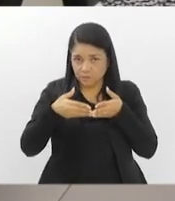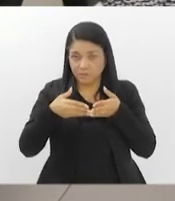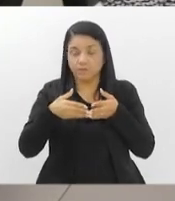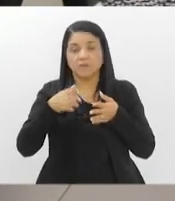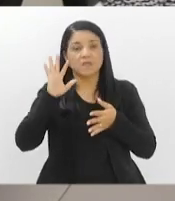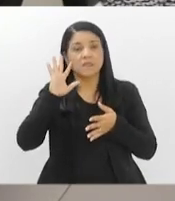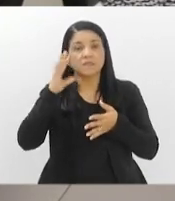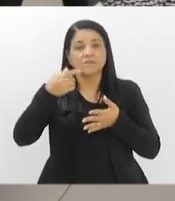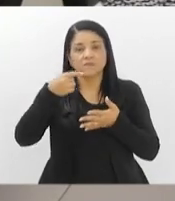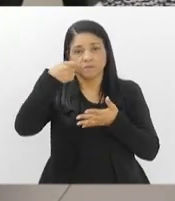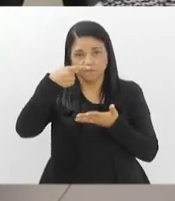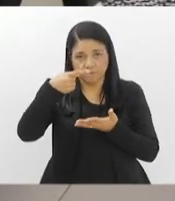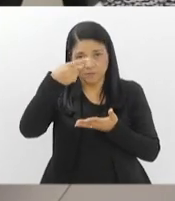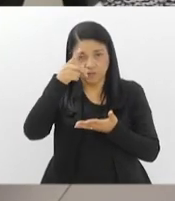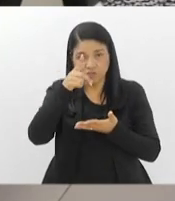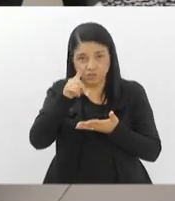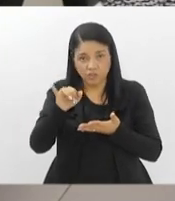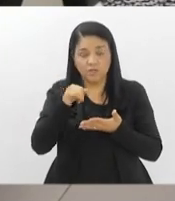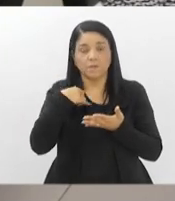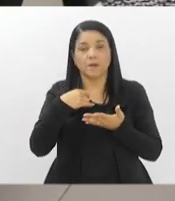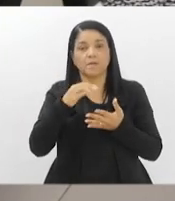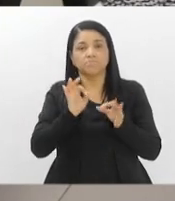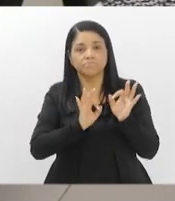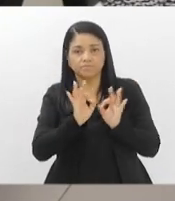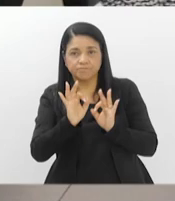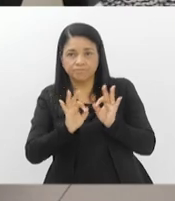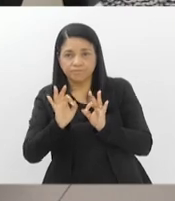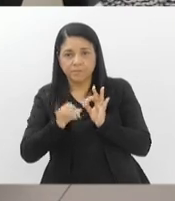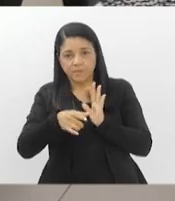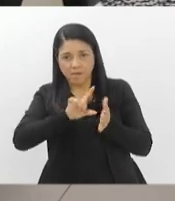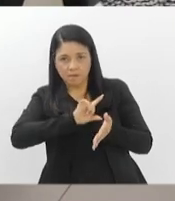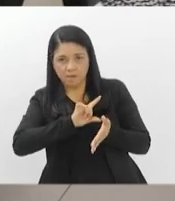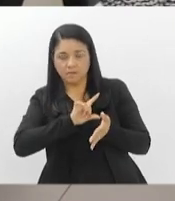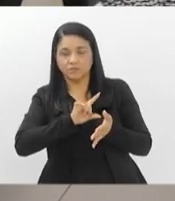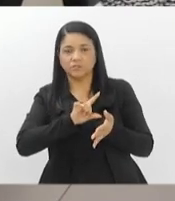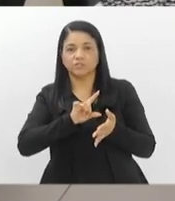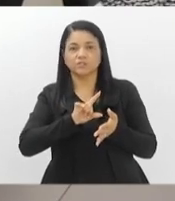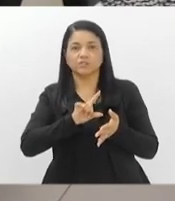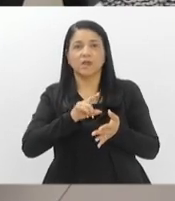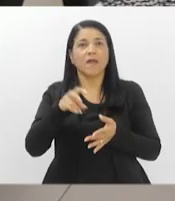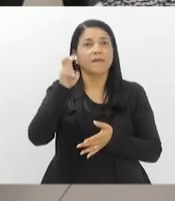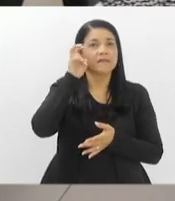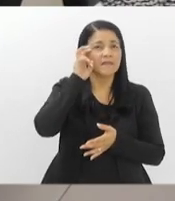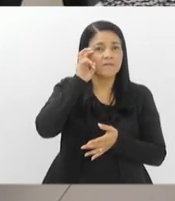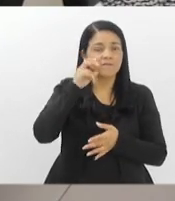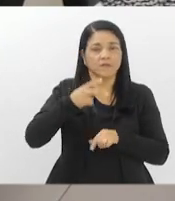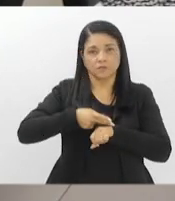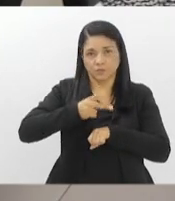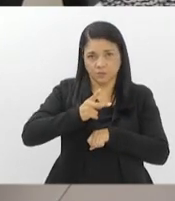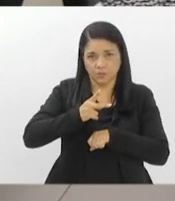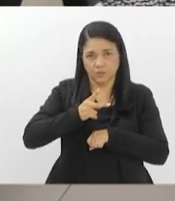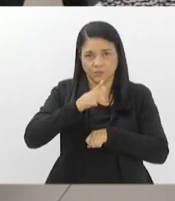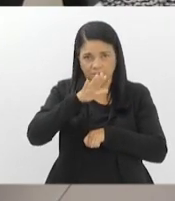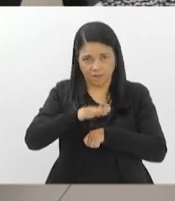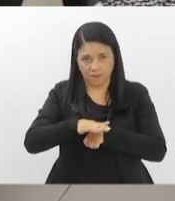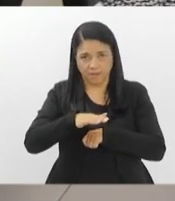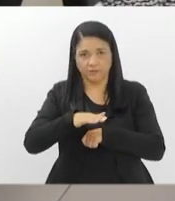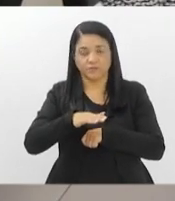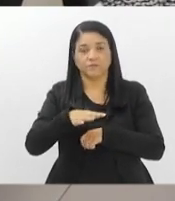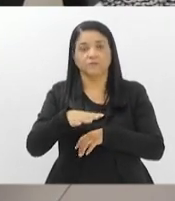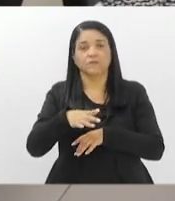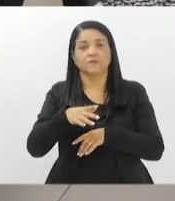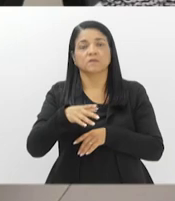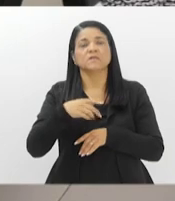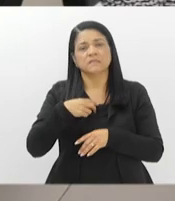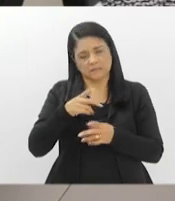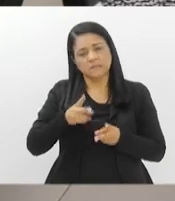uma data que a gente já possa programar pra gente poder ser vamos lá vai ser quinta-feira às 14 horas a gente já sabe será um as